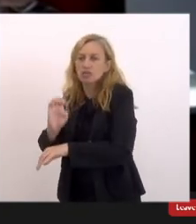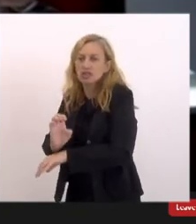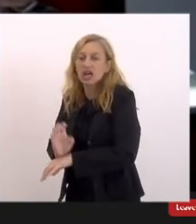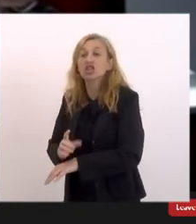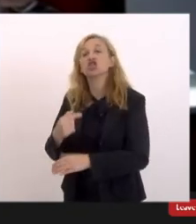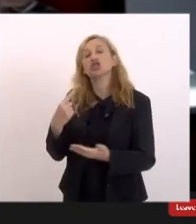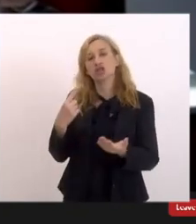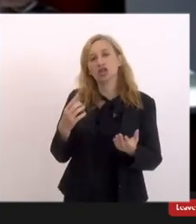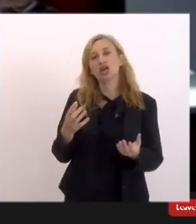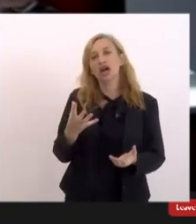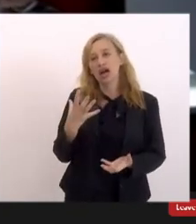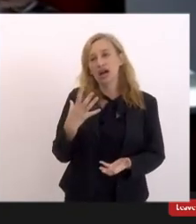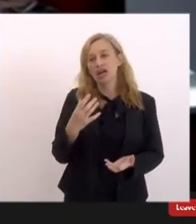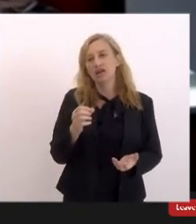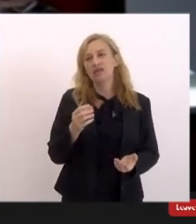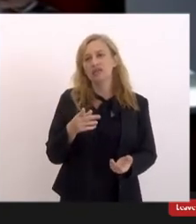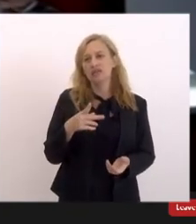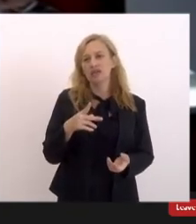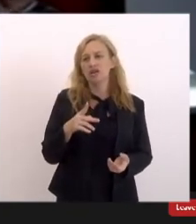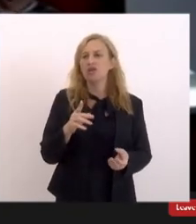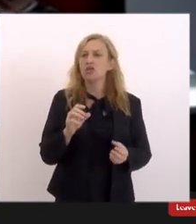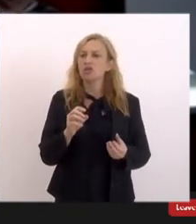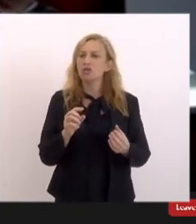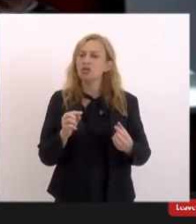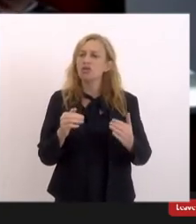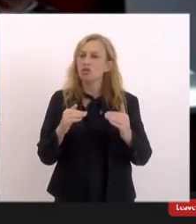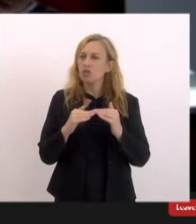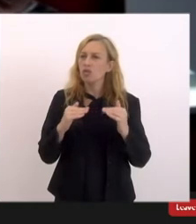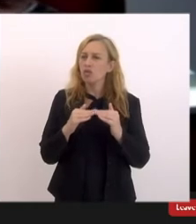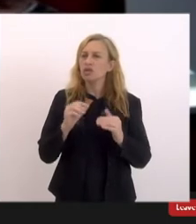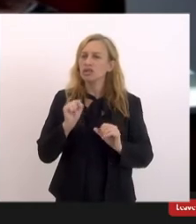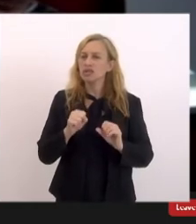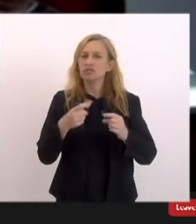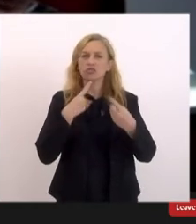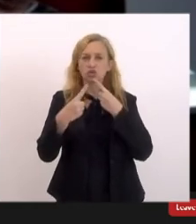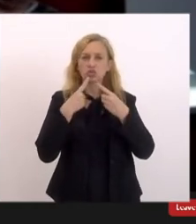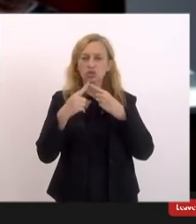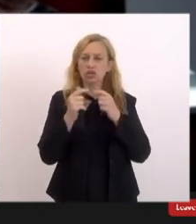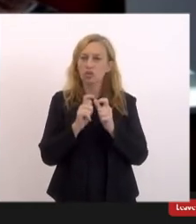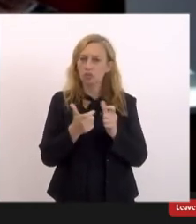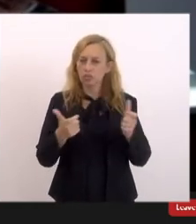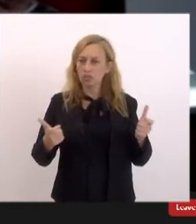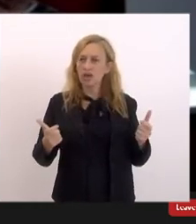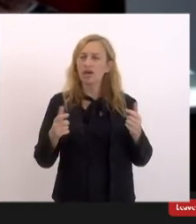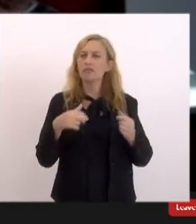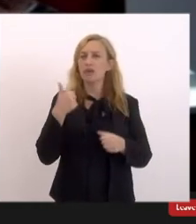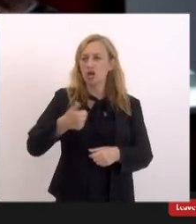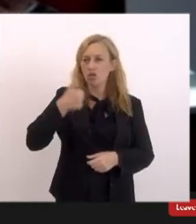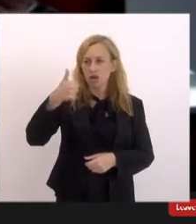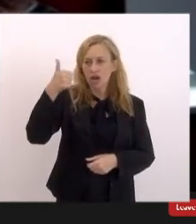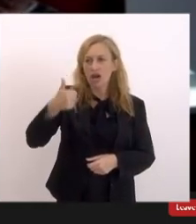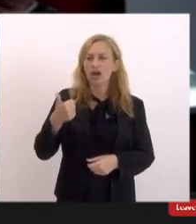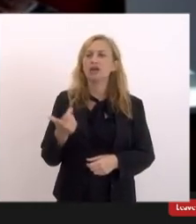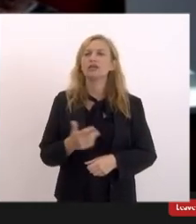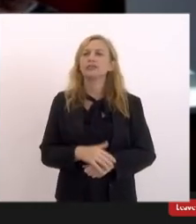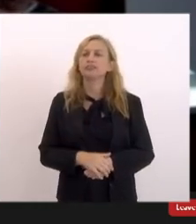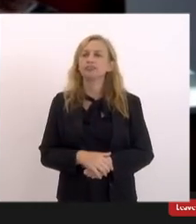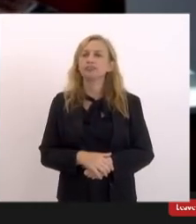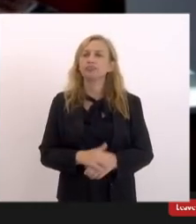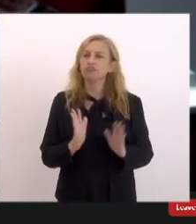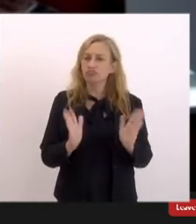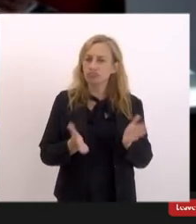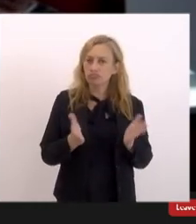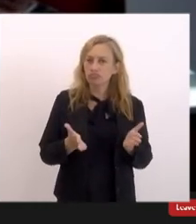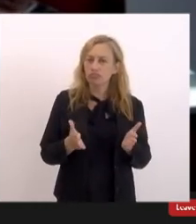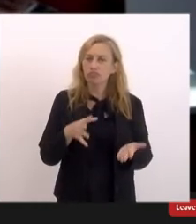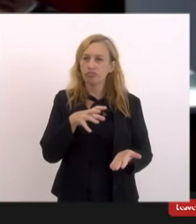gente pode ampliar muito essa discussão e melhorar essa forma. Hoje, nos